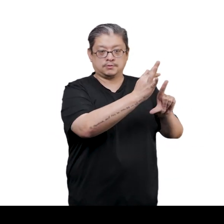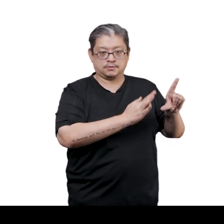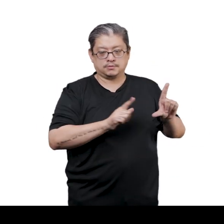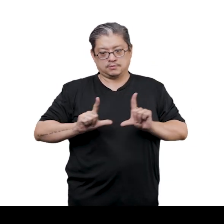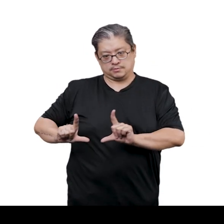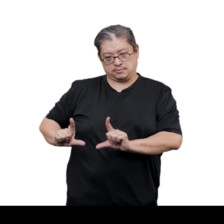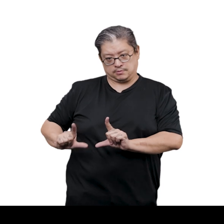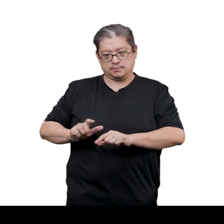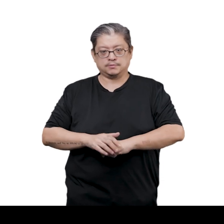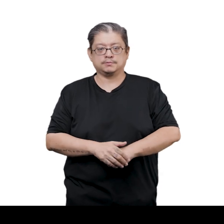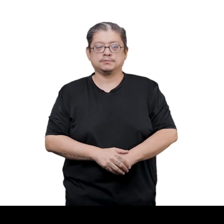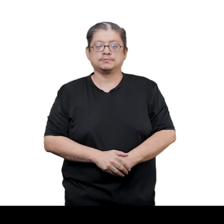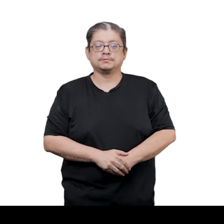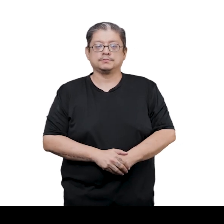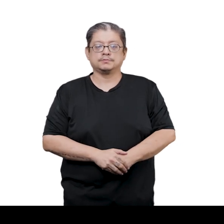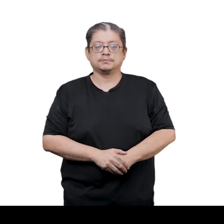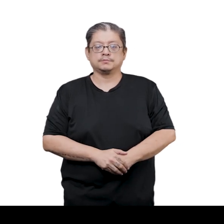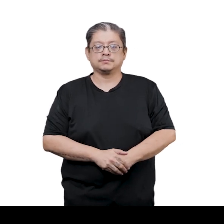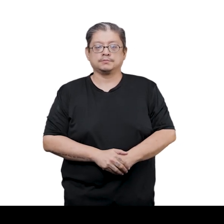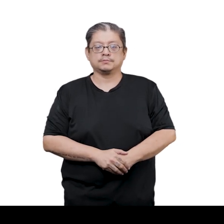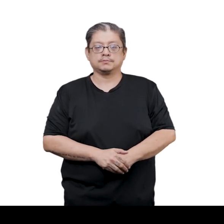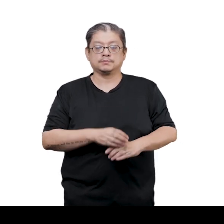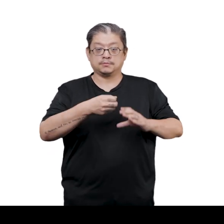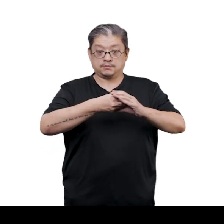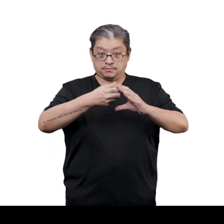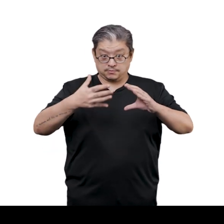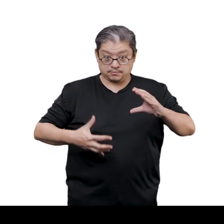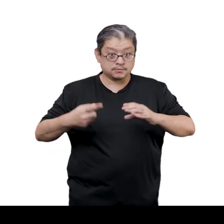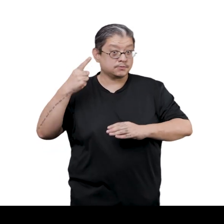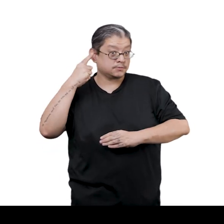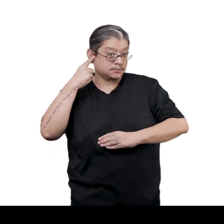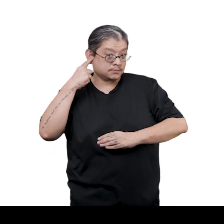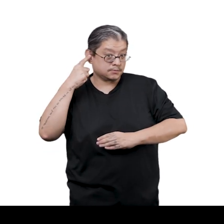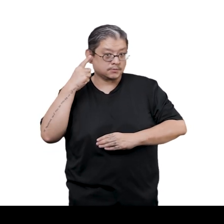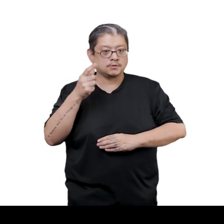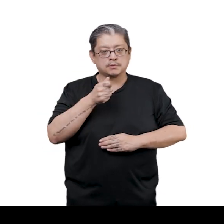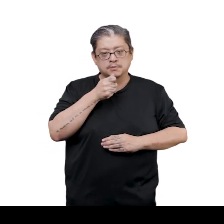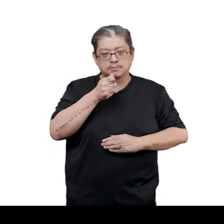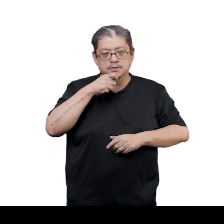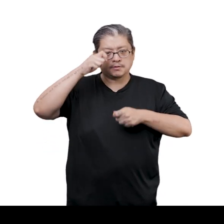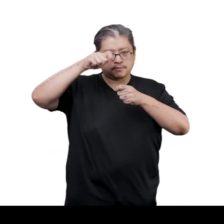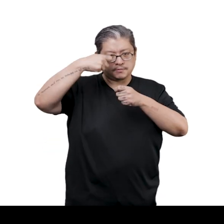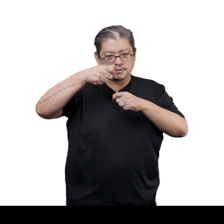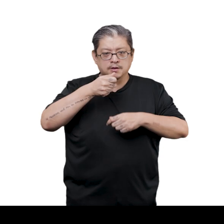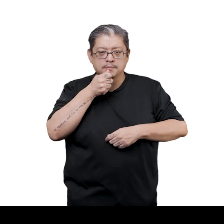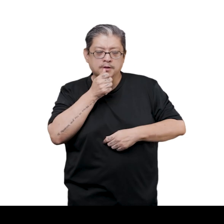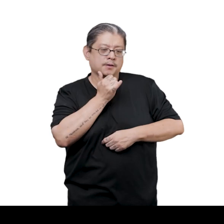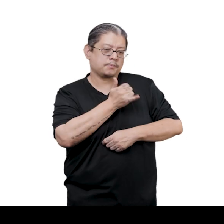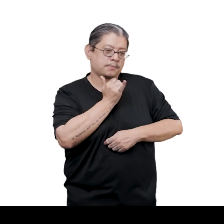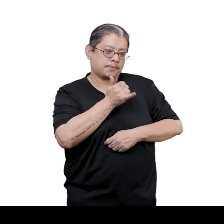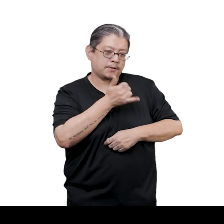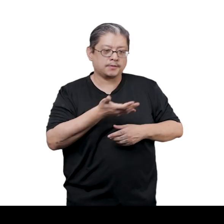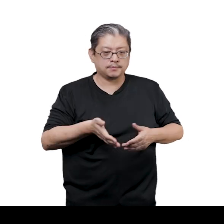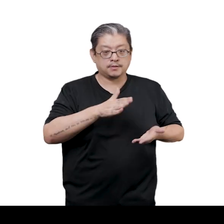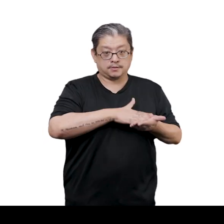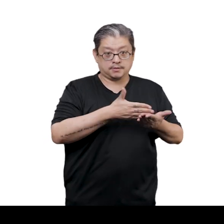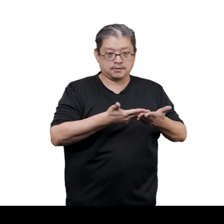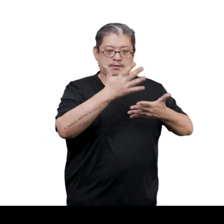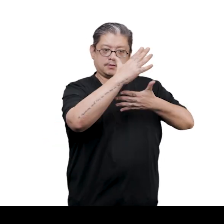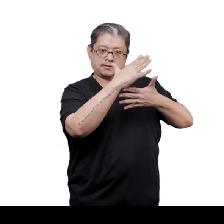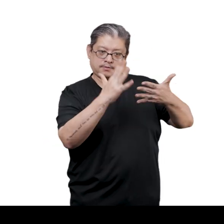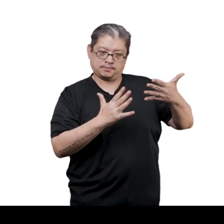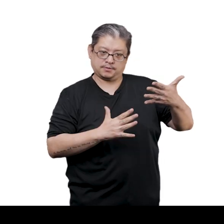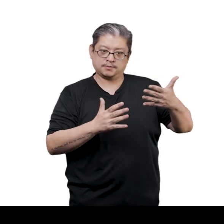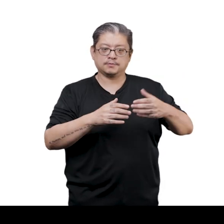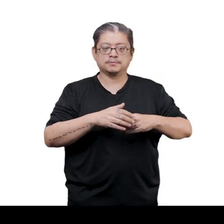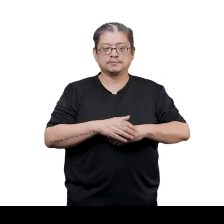mostra. O conteúdo em áudio e vídeo, com narração descritiva, tradução em libras e legendas,